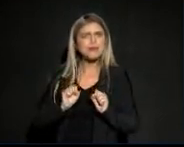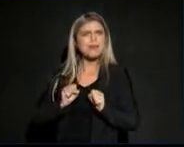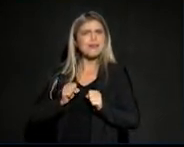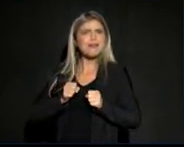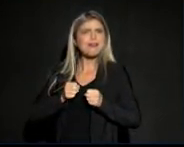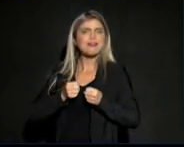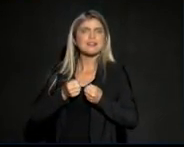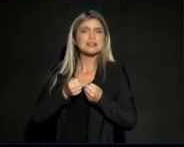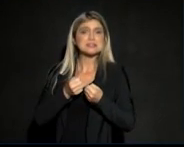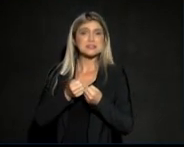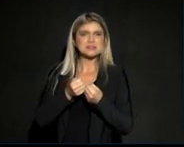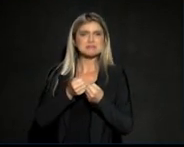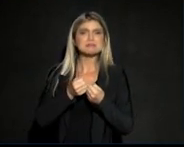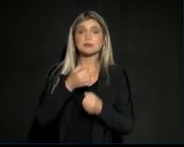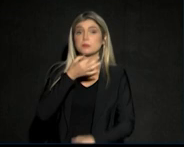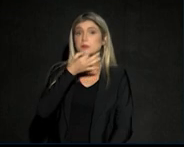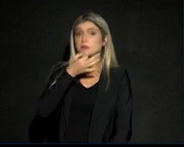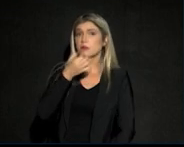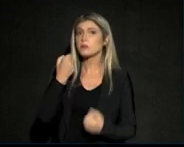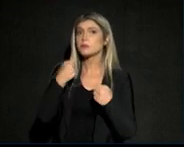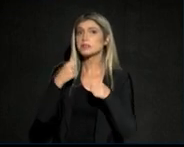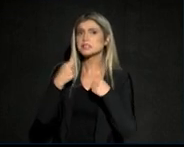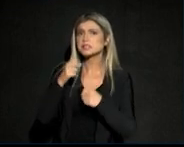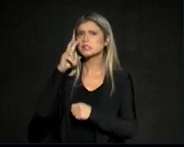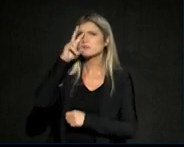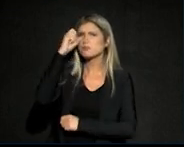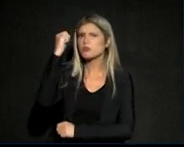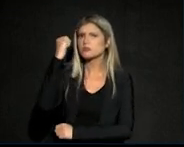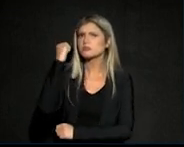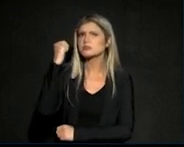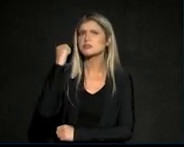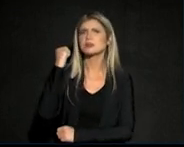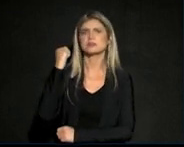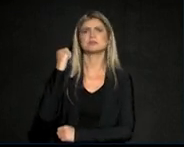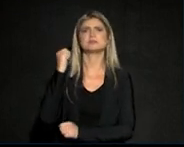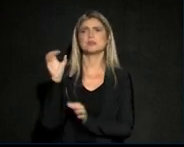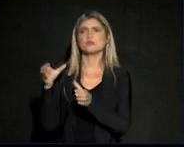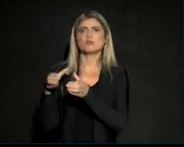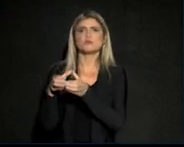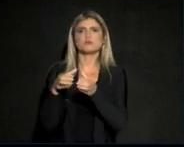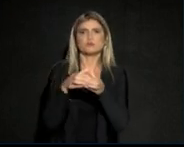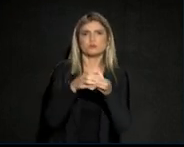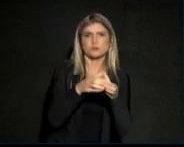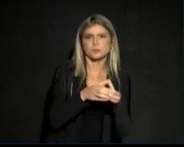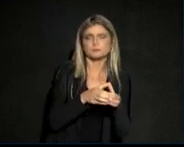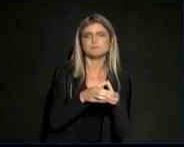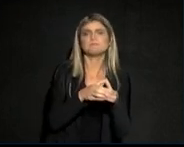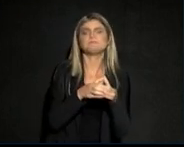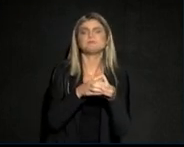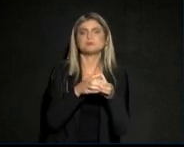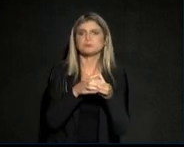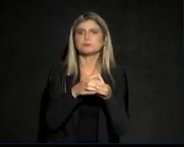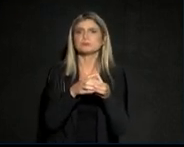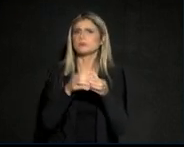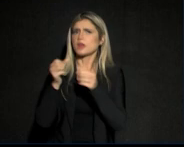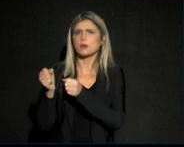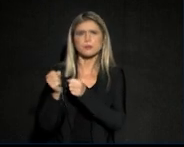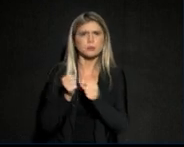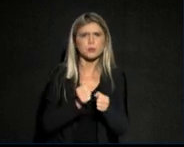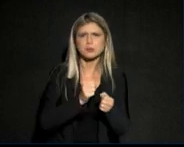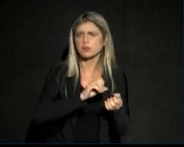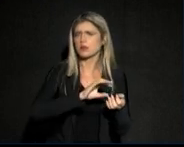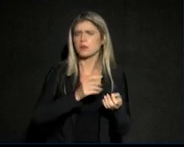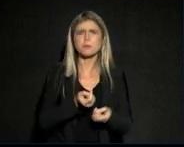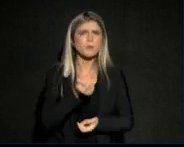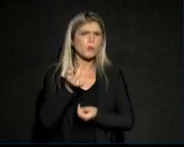eu se você tem que fortalecer os fóruns né para ter menos poderes ligados a indivíduo ou o